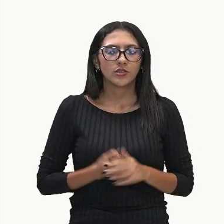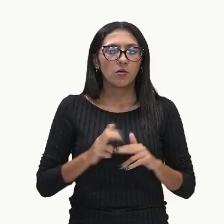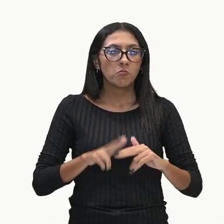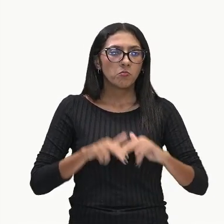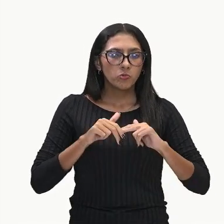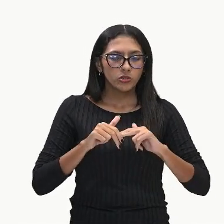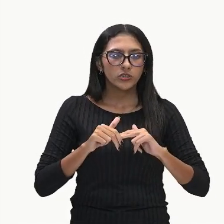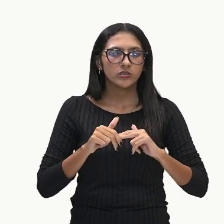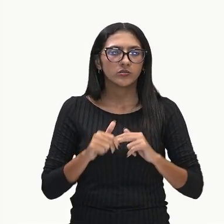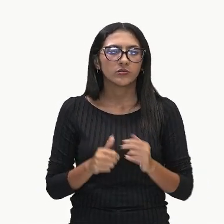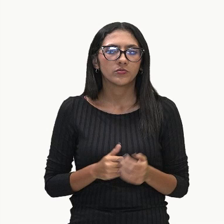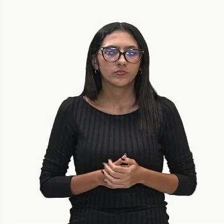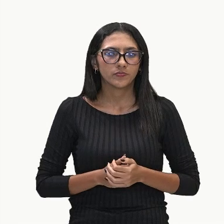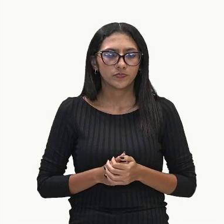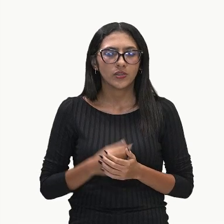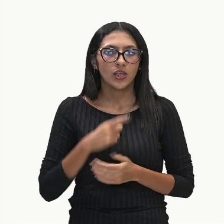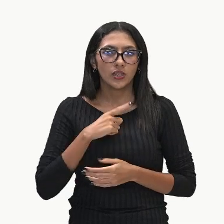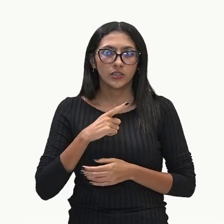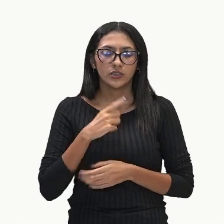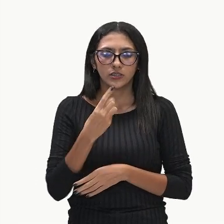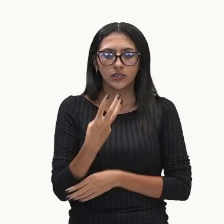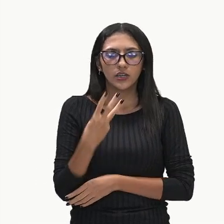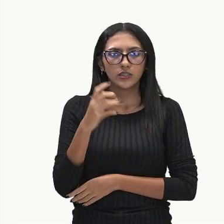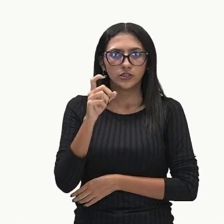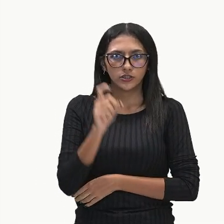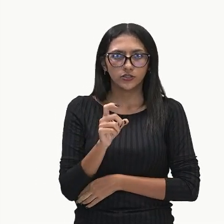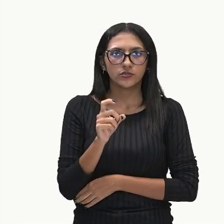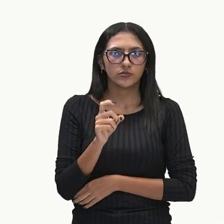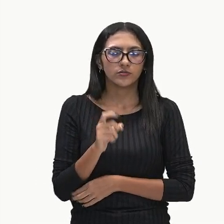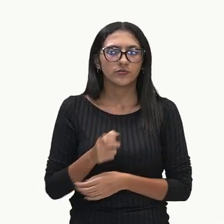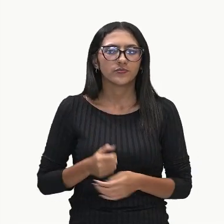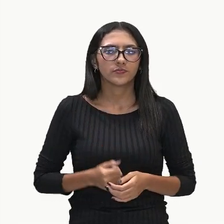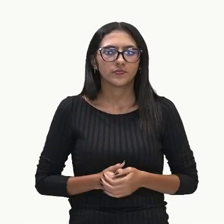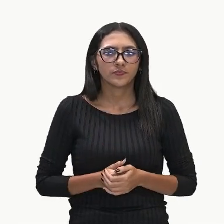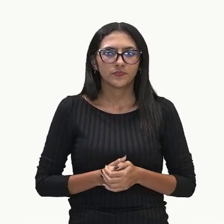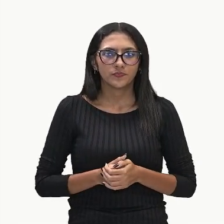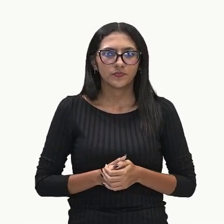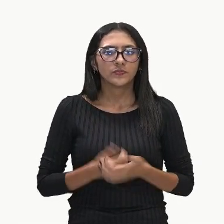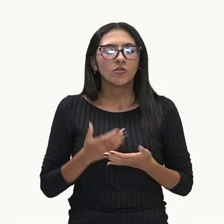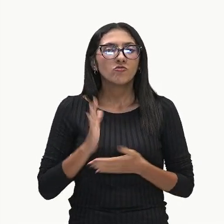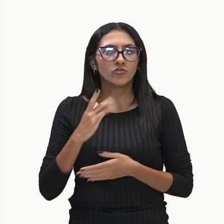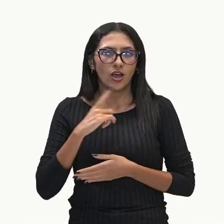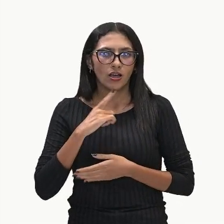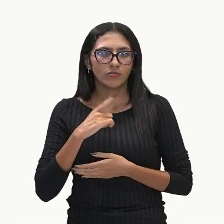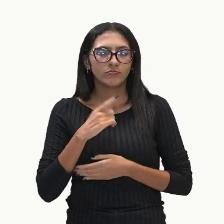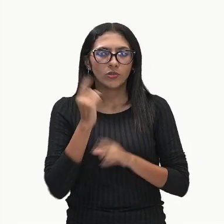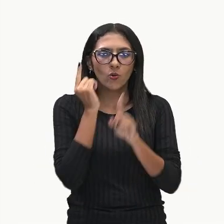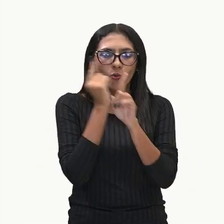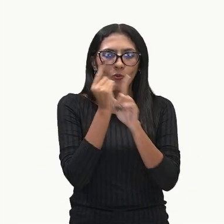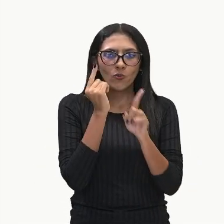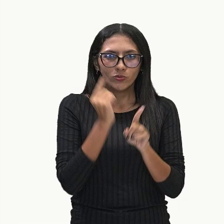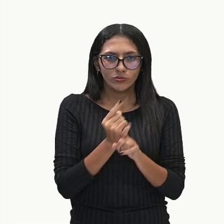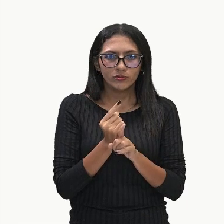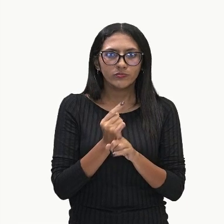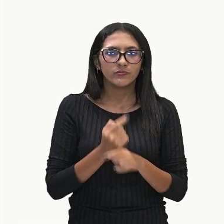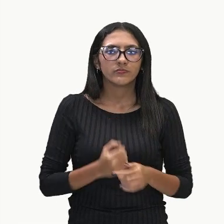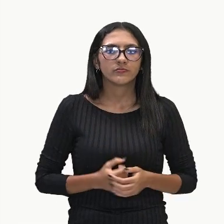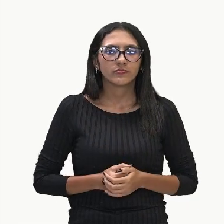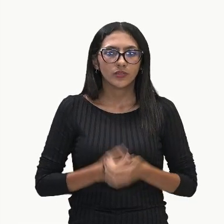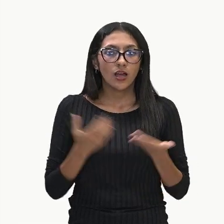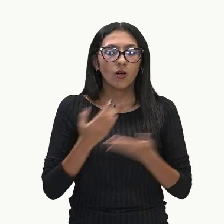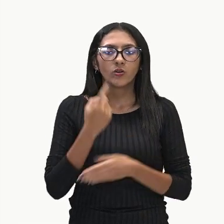fator comum é 3x. Tranquilo. Achei o fator comum, vou pegar a minha